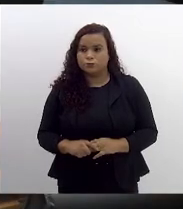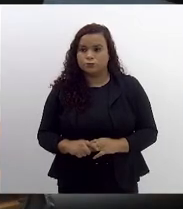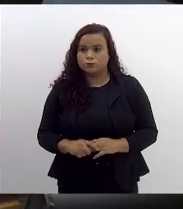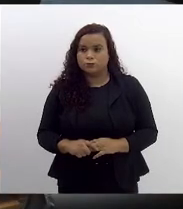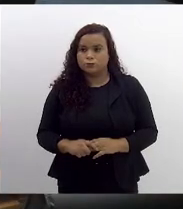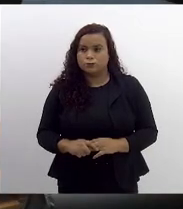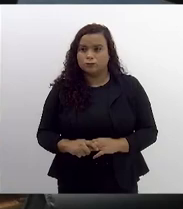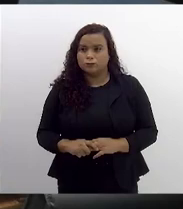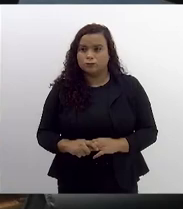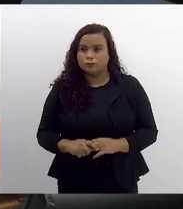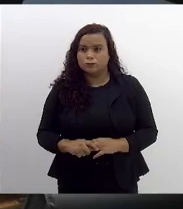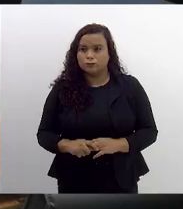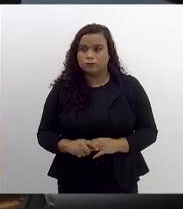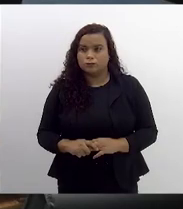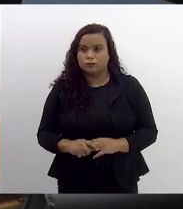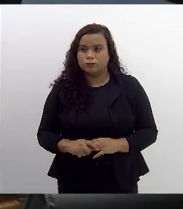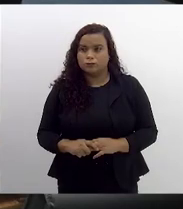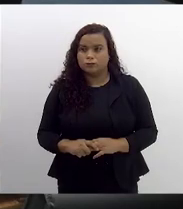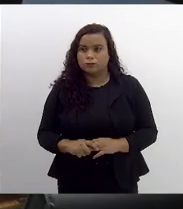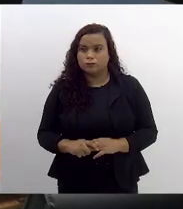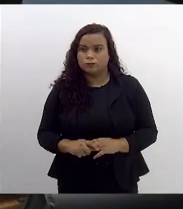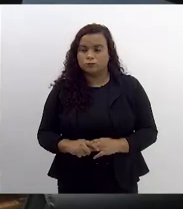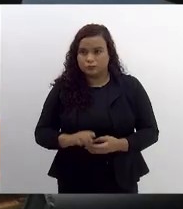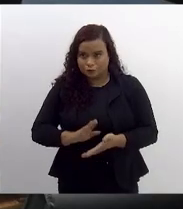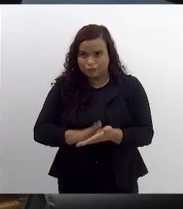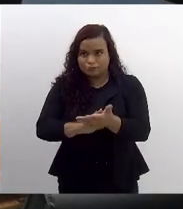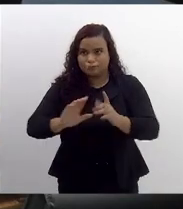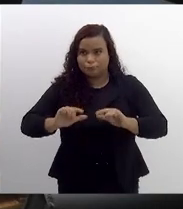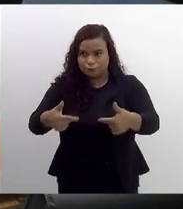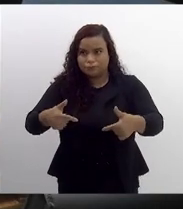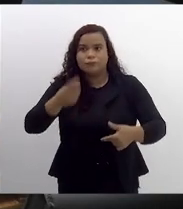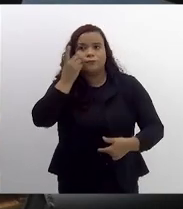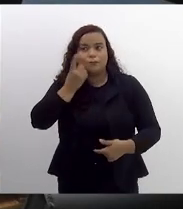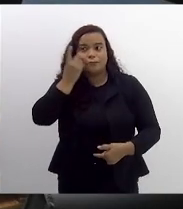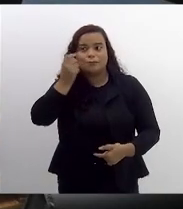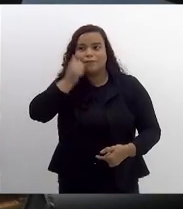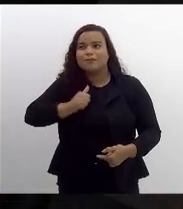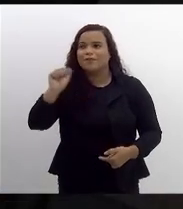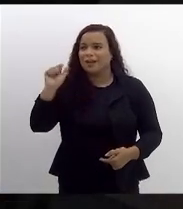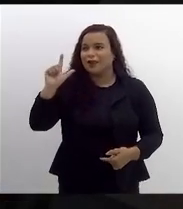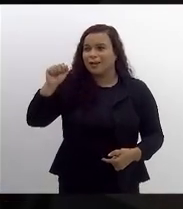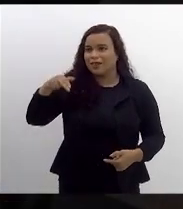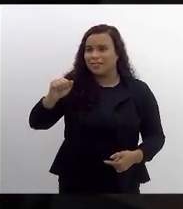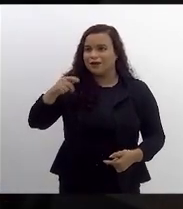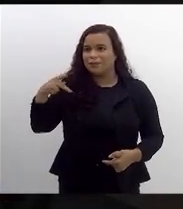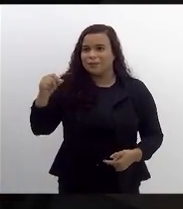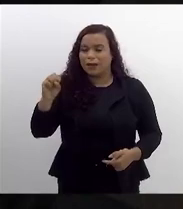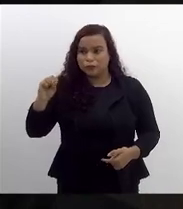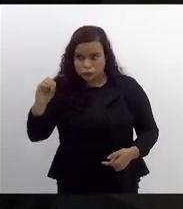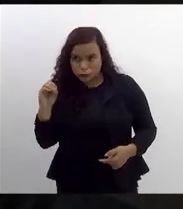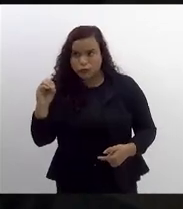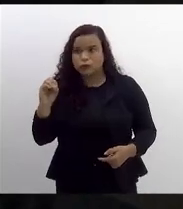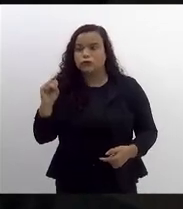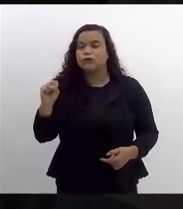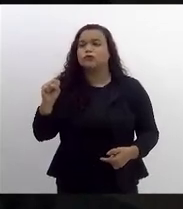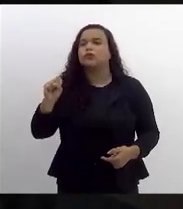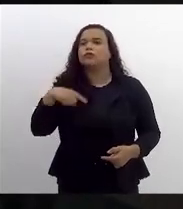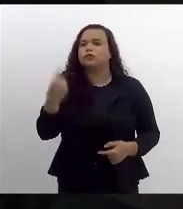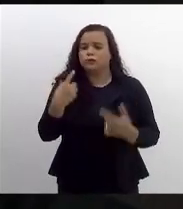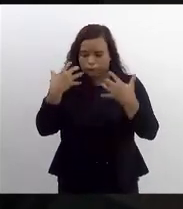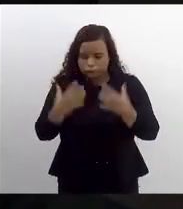e elogiando a iniciativa da deputada lá na Passos o nosso parecer é favorável